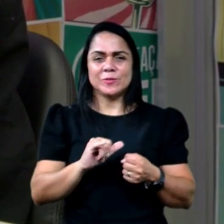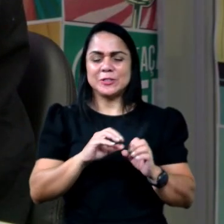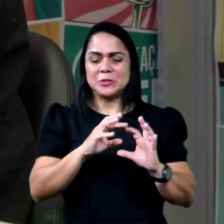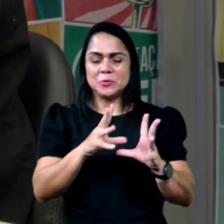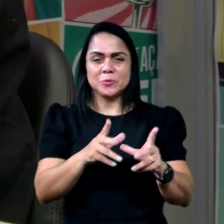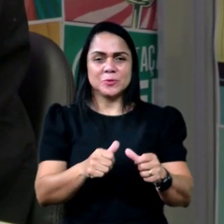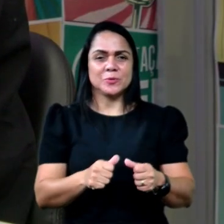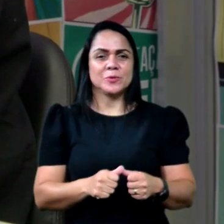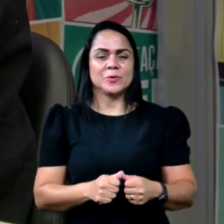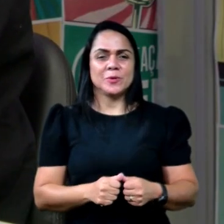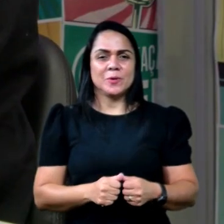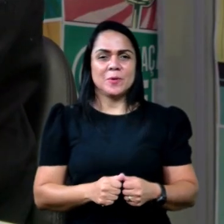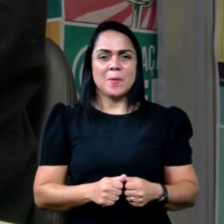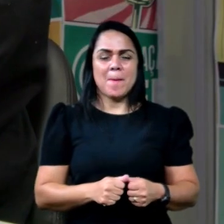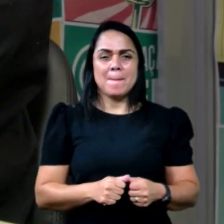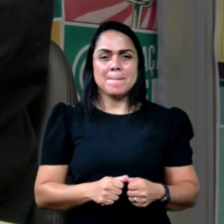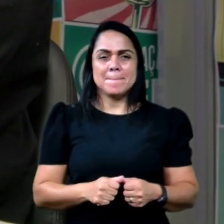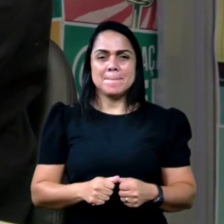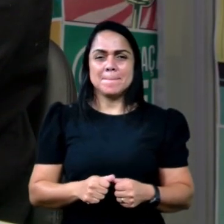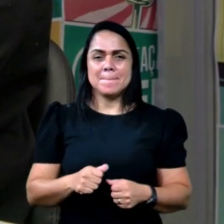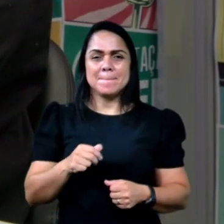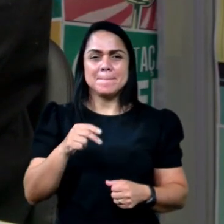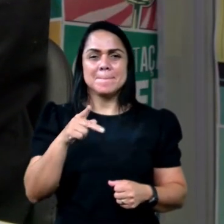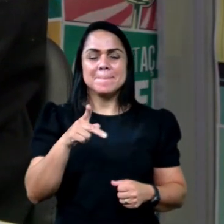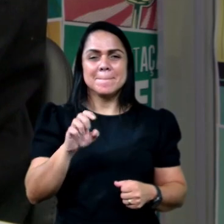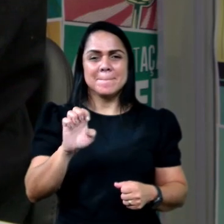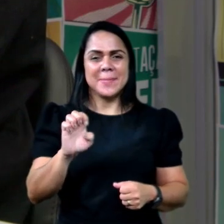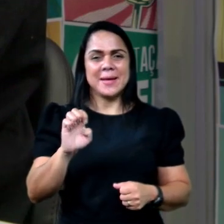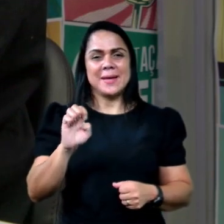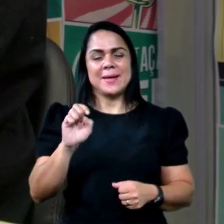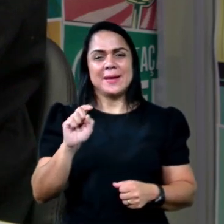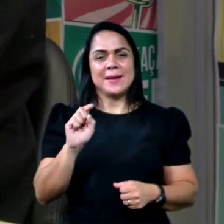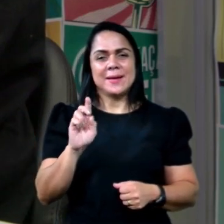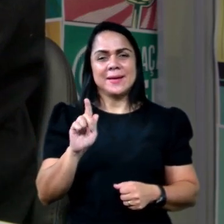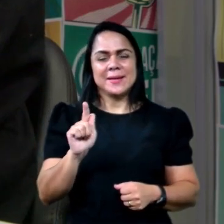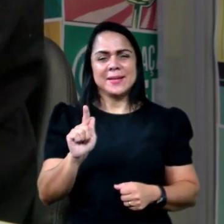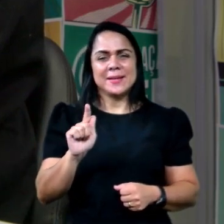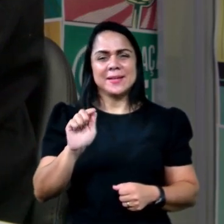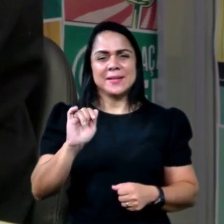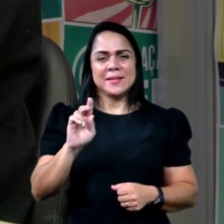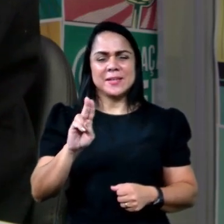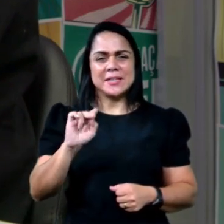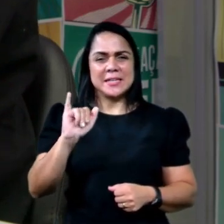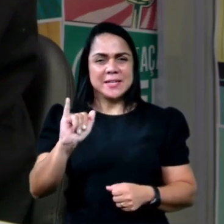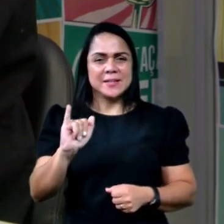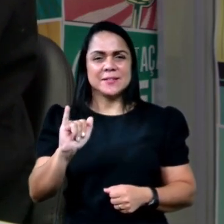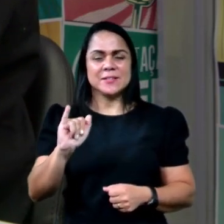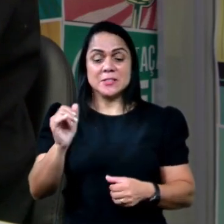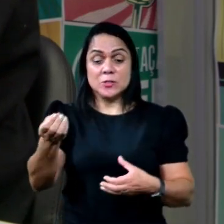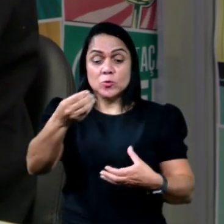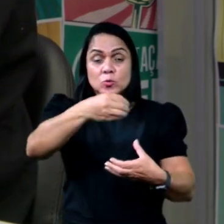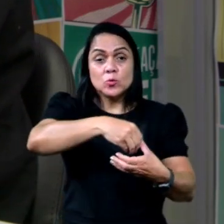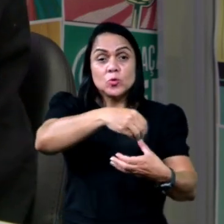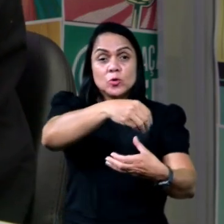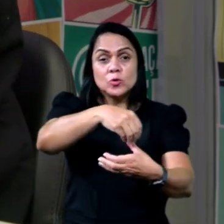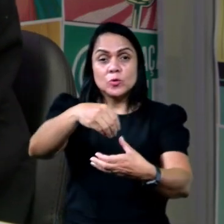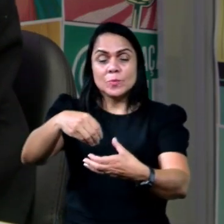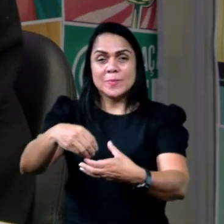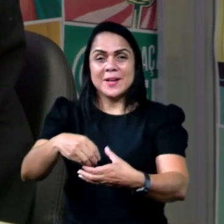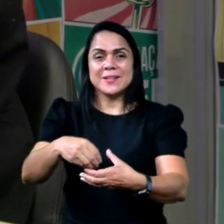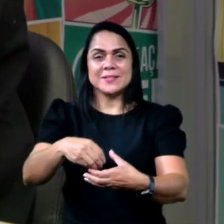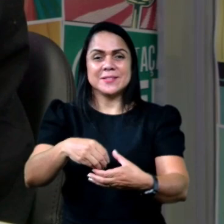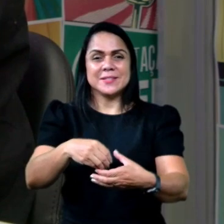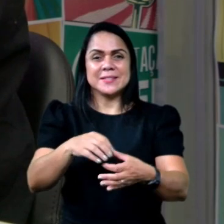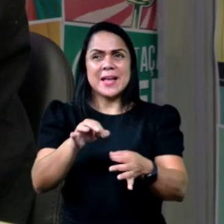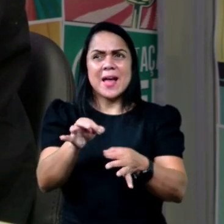você tem um piquezeiro num espaço, ainda quer dizer que está em certo equilíbrio